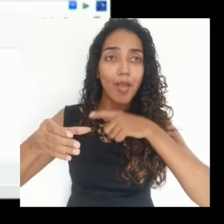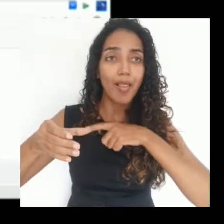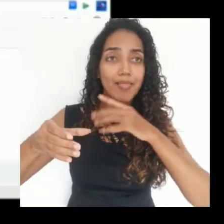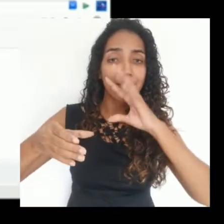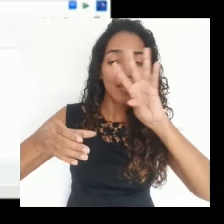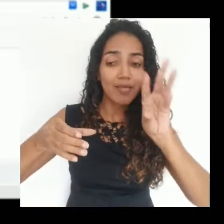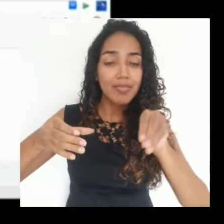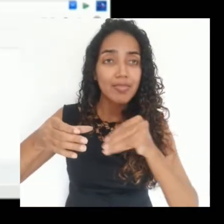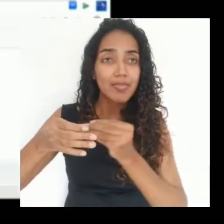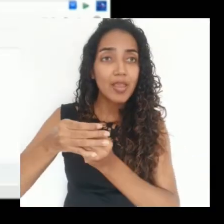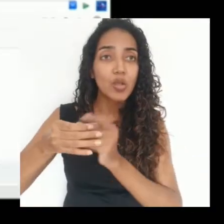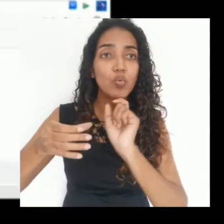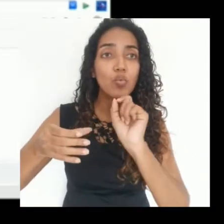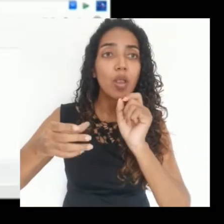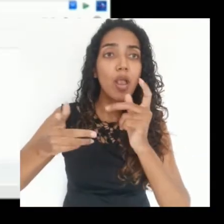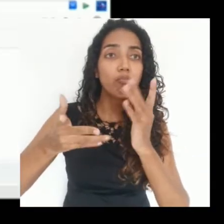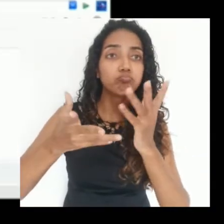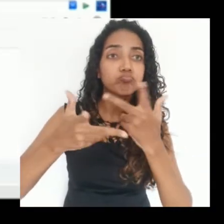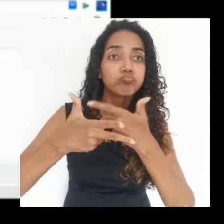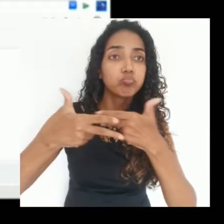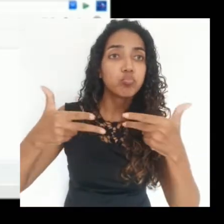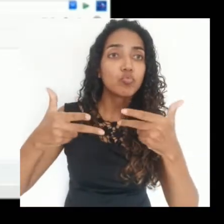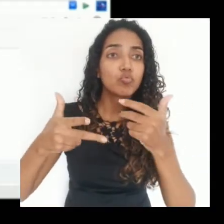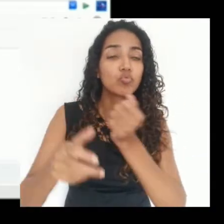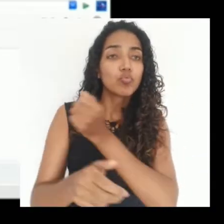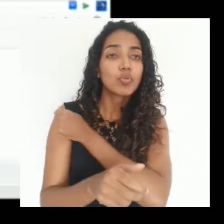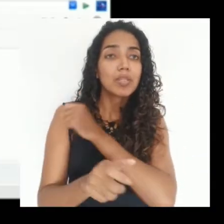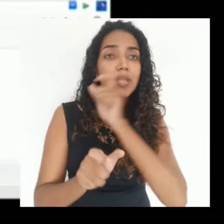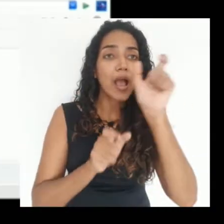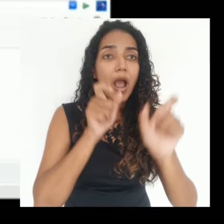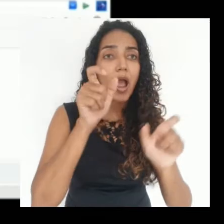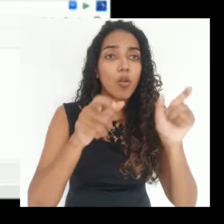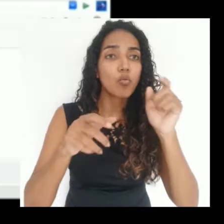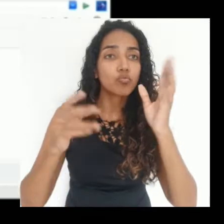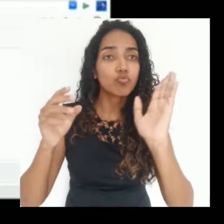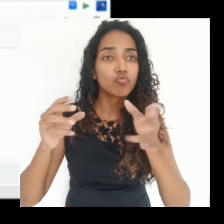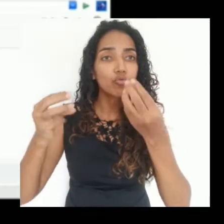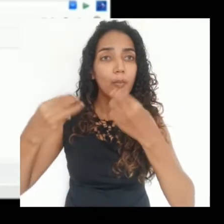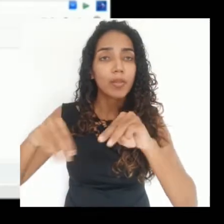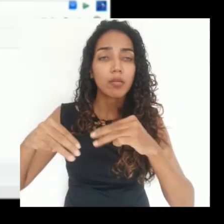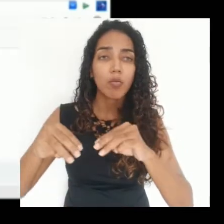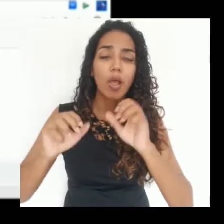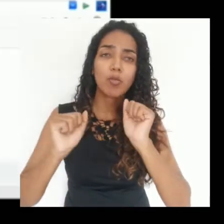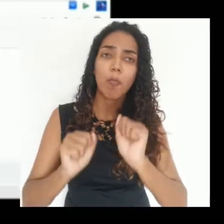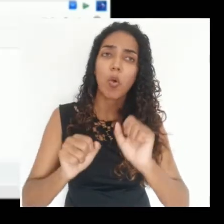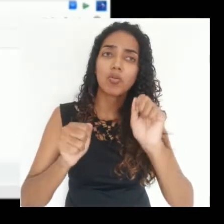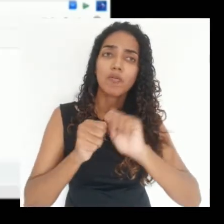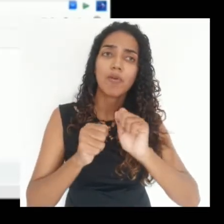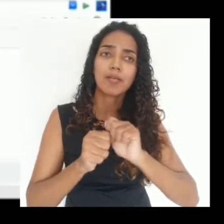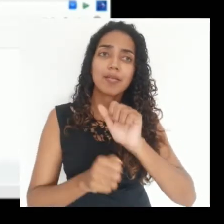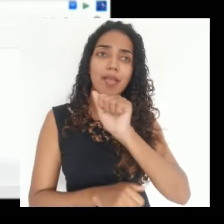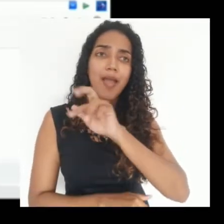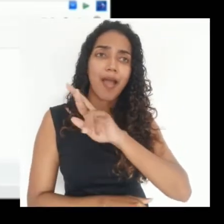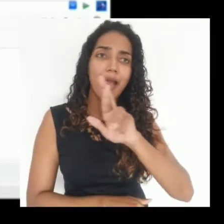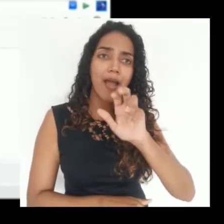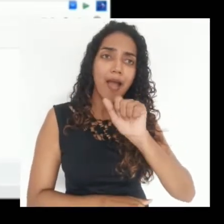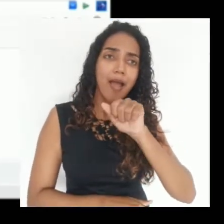matriculados nela. Pode ser um array, pode ser uma coleção, a gente ainda não viu isso, mas eu vou colocar aqui um tipo